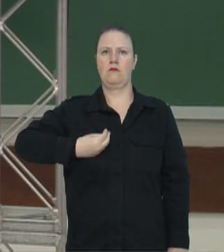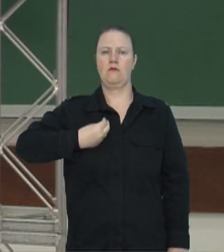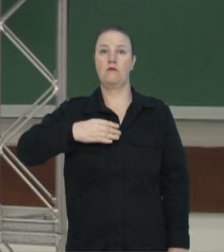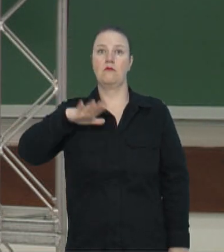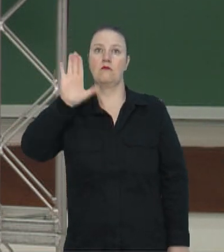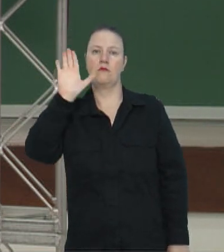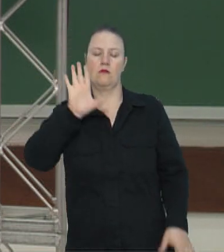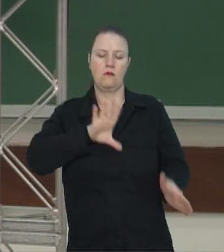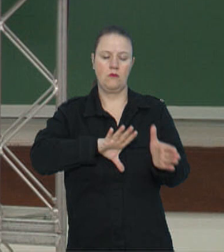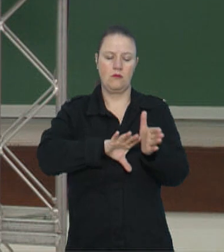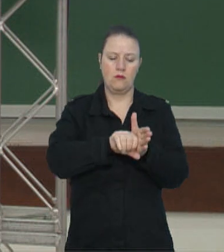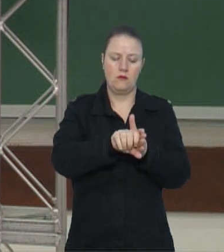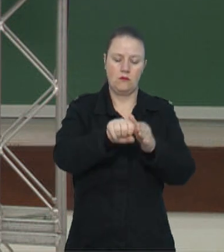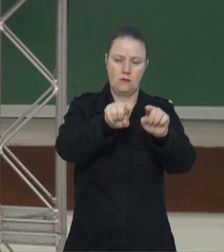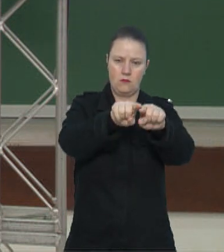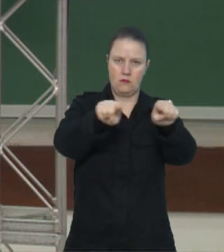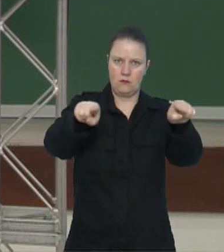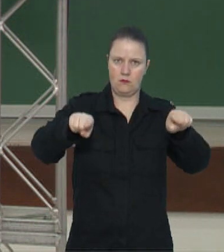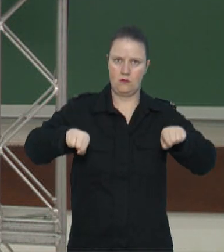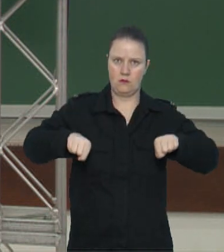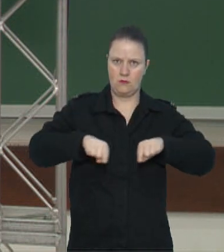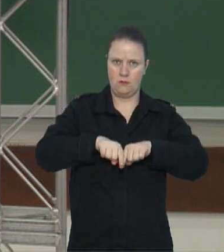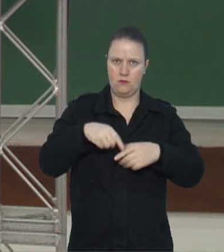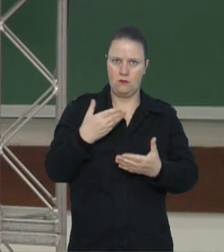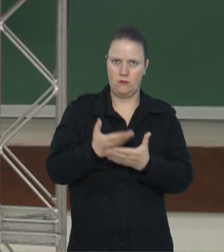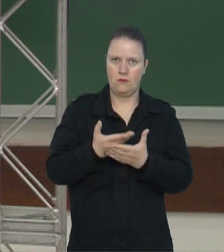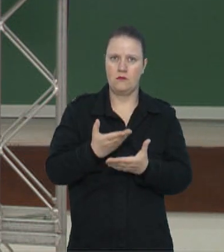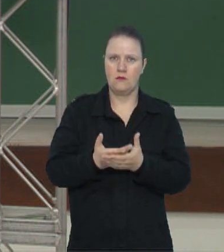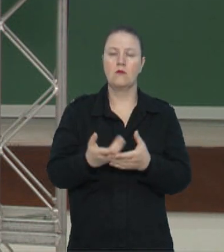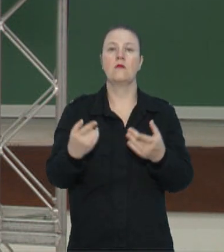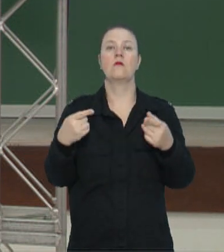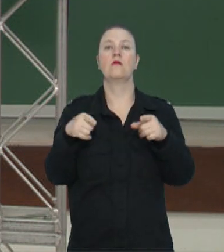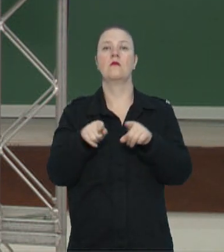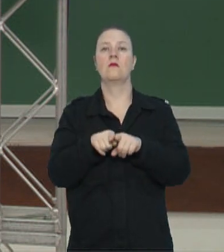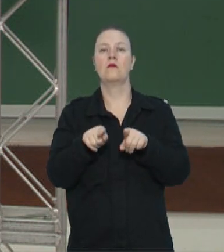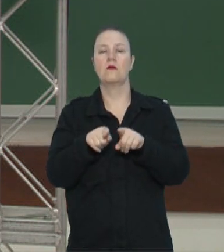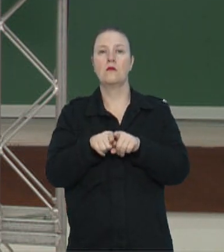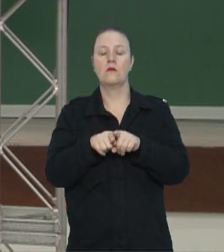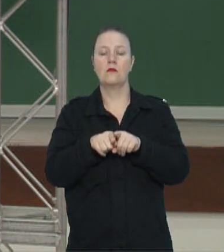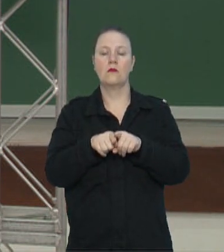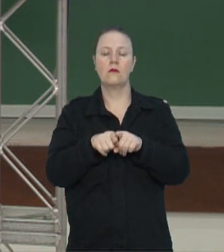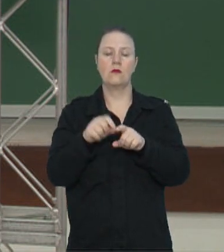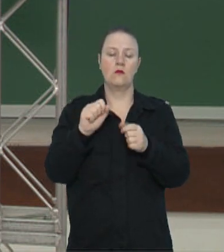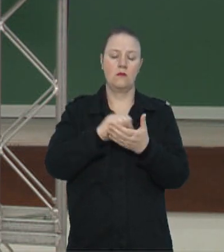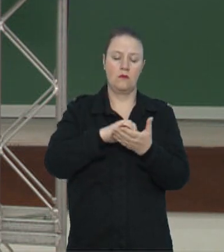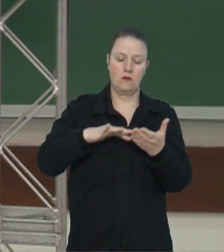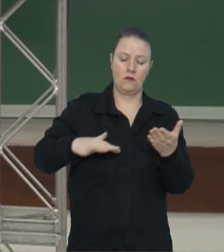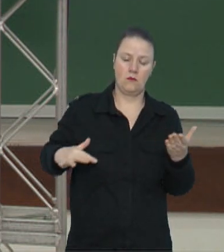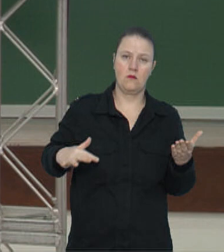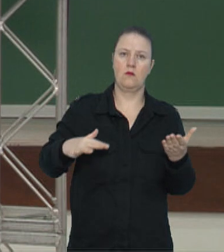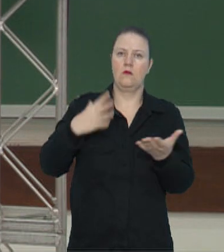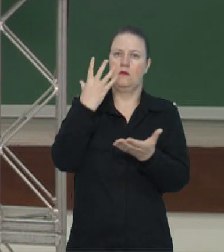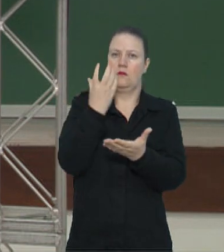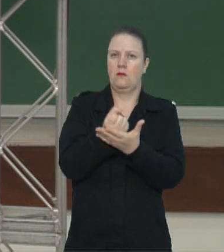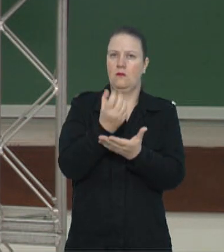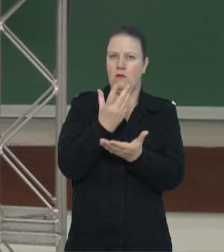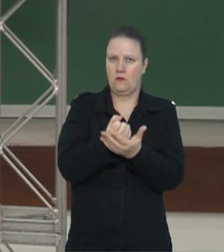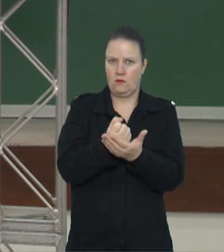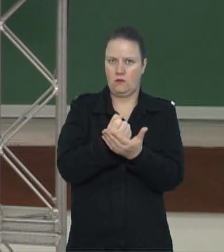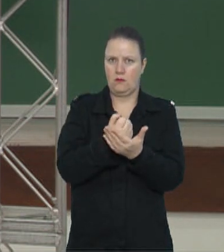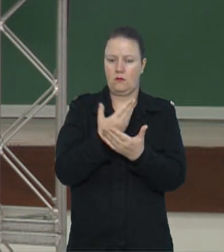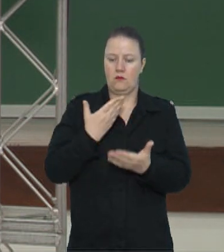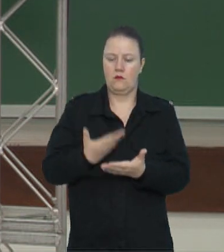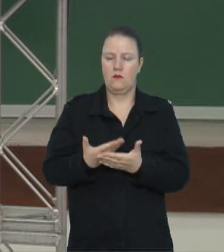é bem importante para ter a frequência de vocês lá. Realizem as atividades também no aplicativo, certo?